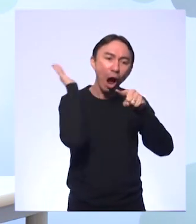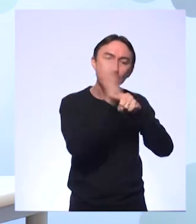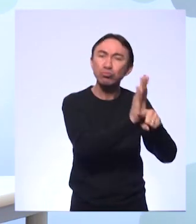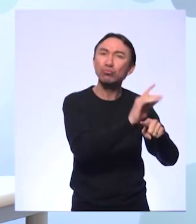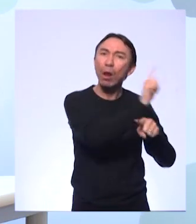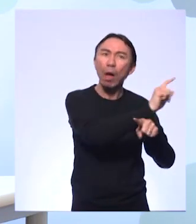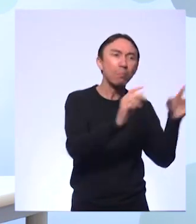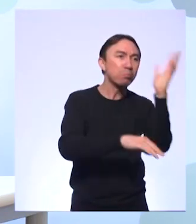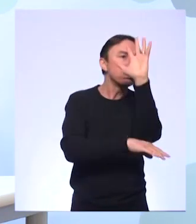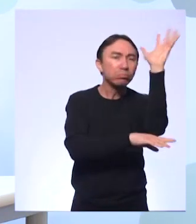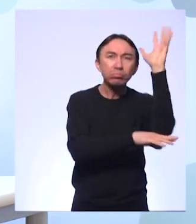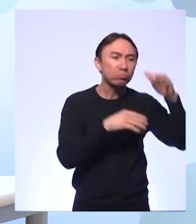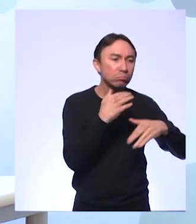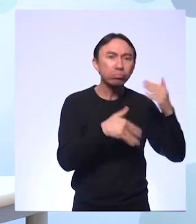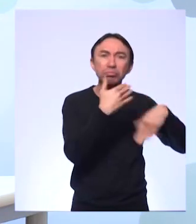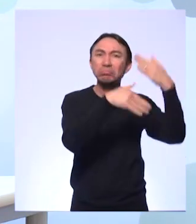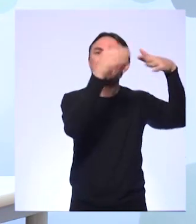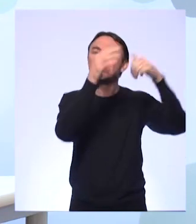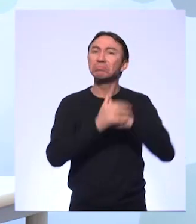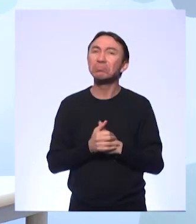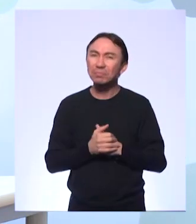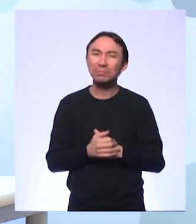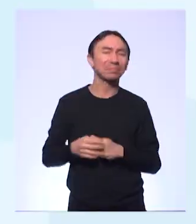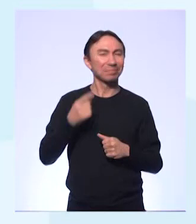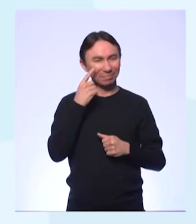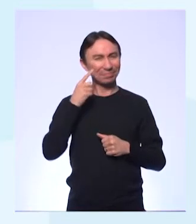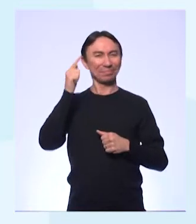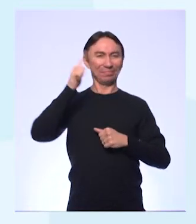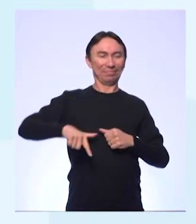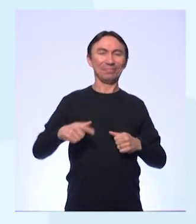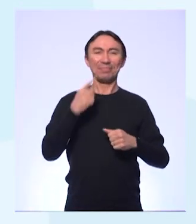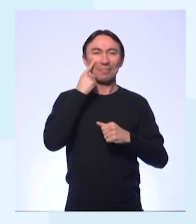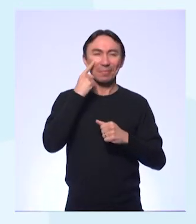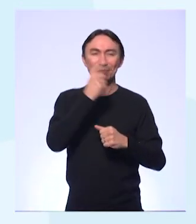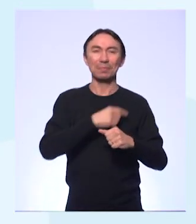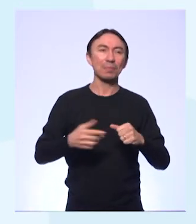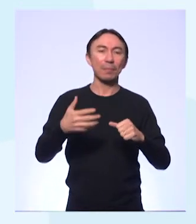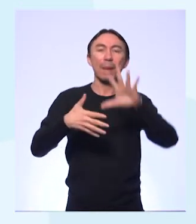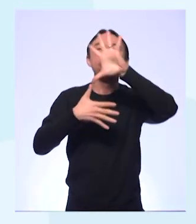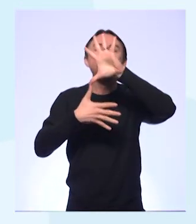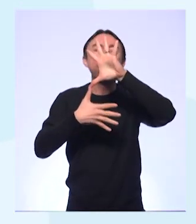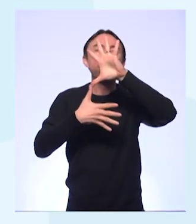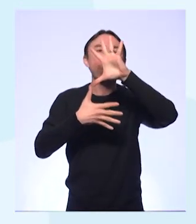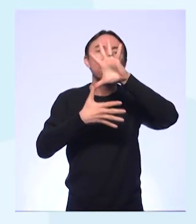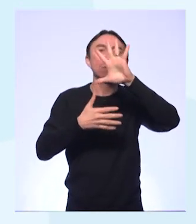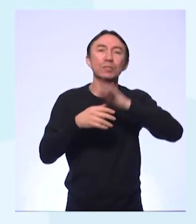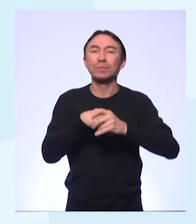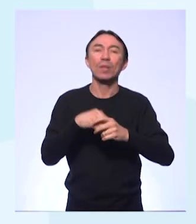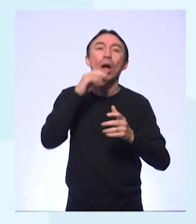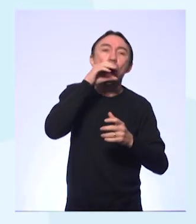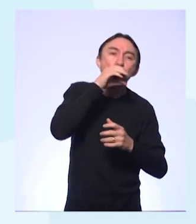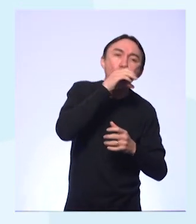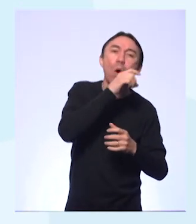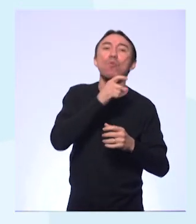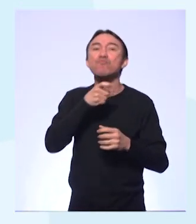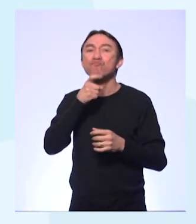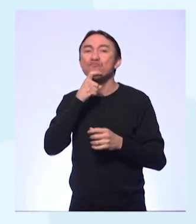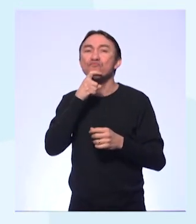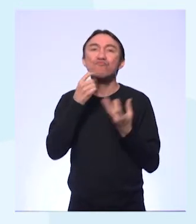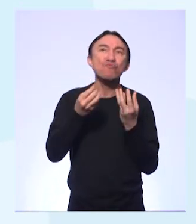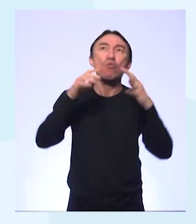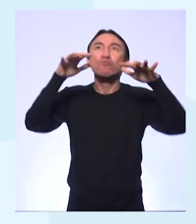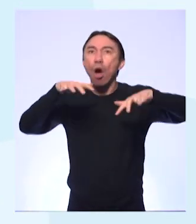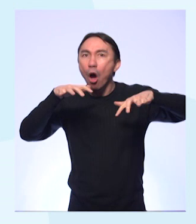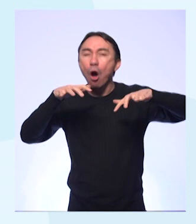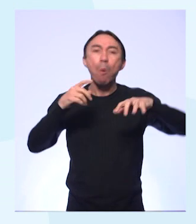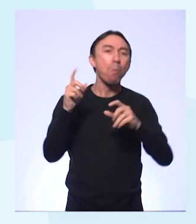bem? Vamos seguir então a aula aí com o mapa das zonas climáticas. Então vamos lá. Claramente nesse mapa, né, a gente